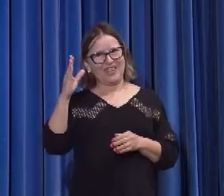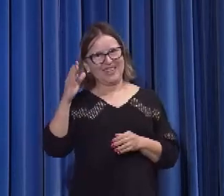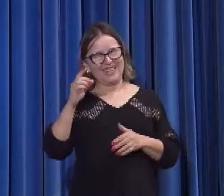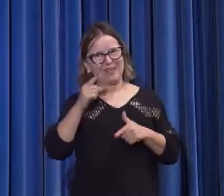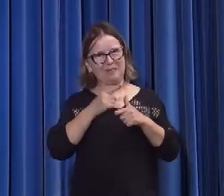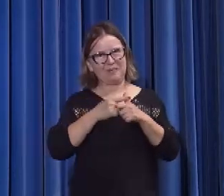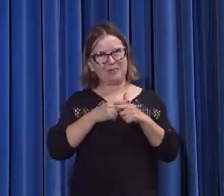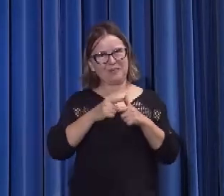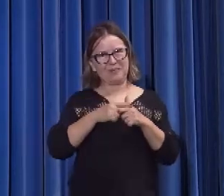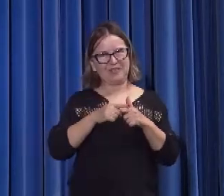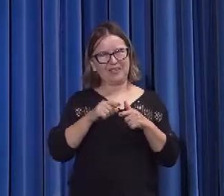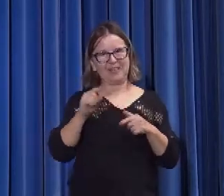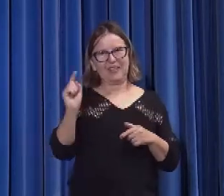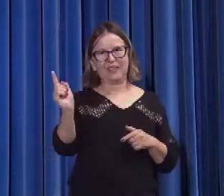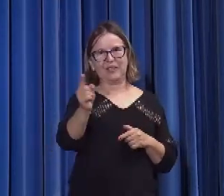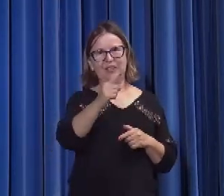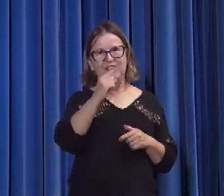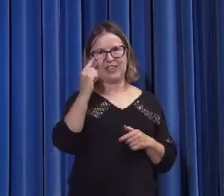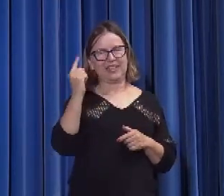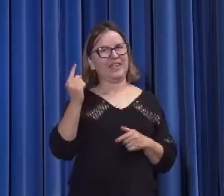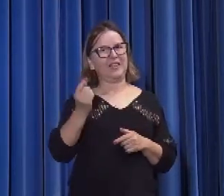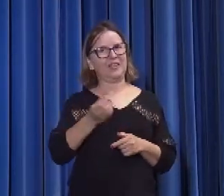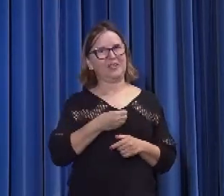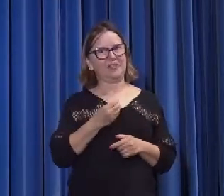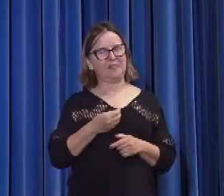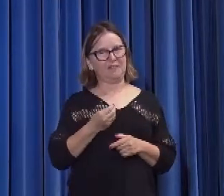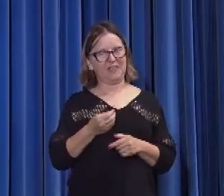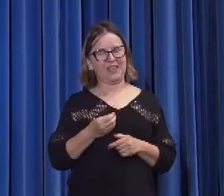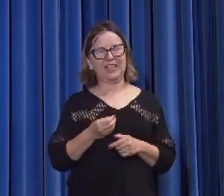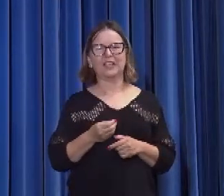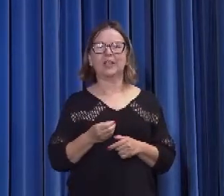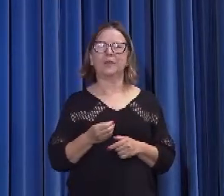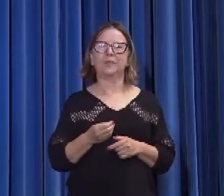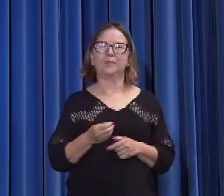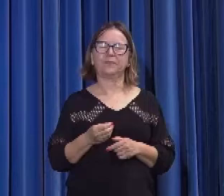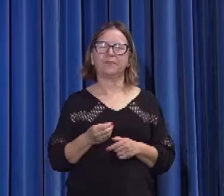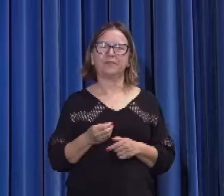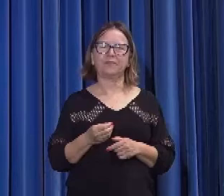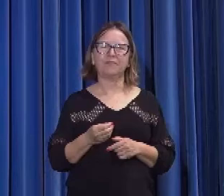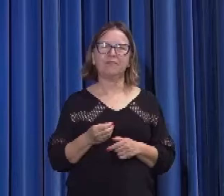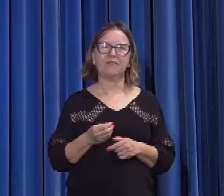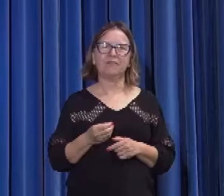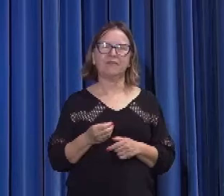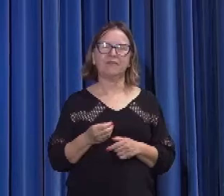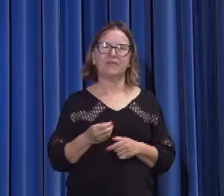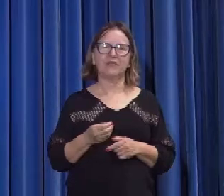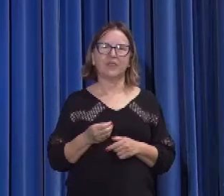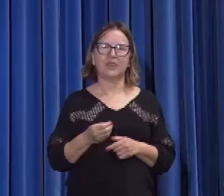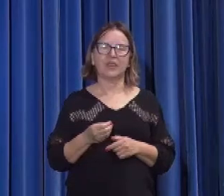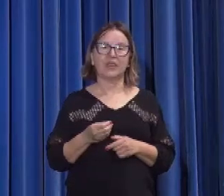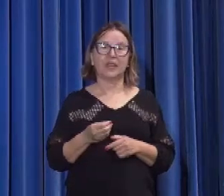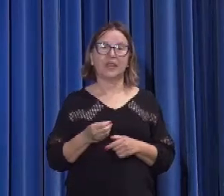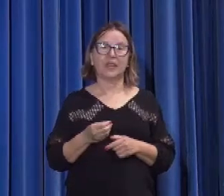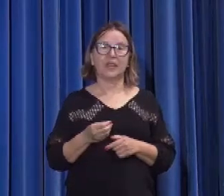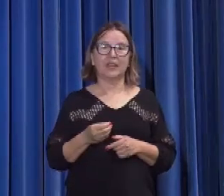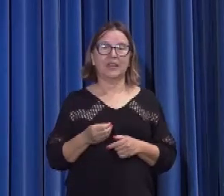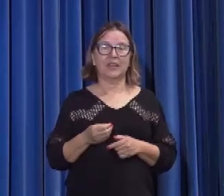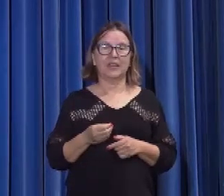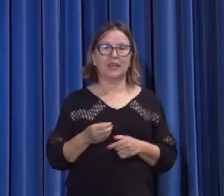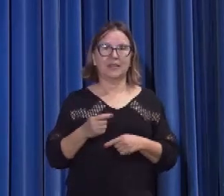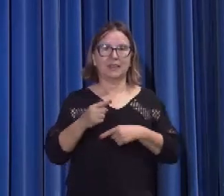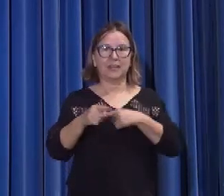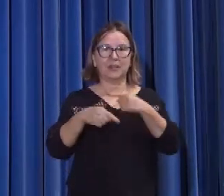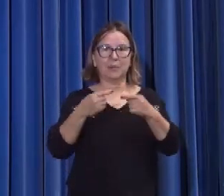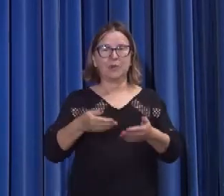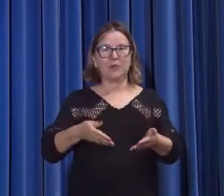mundo, gerando em nós o caráter de Cristo, isto é, um caráter aprovado, e com o qual podemos